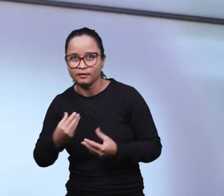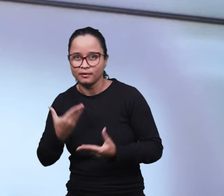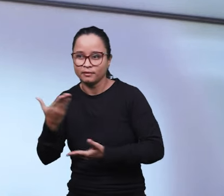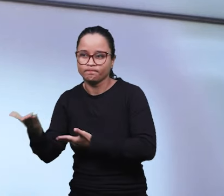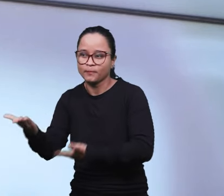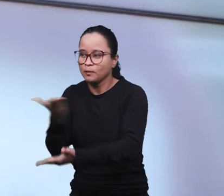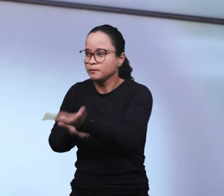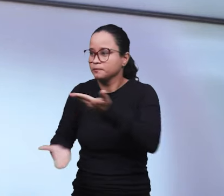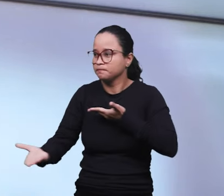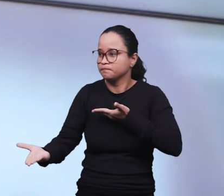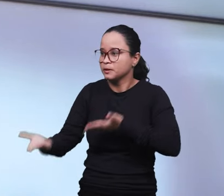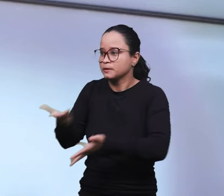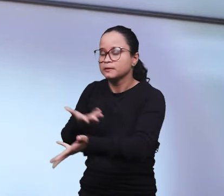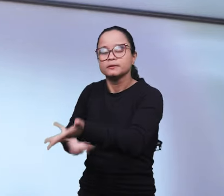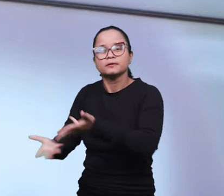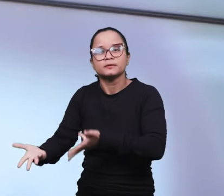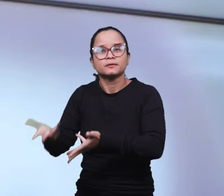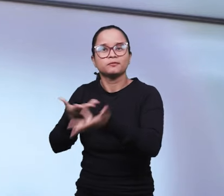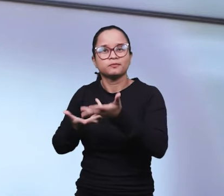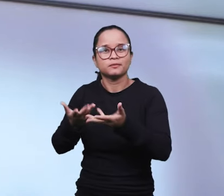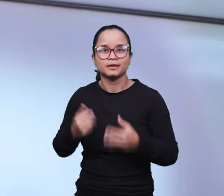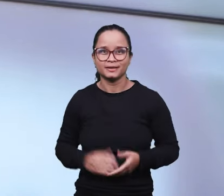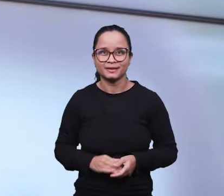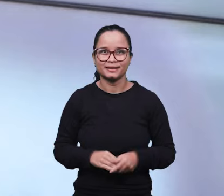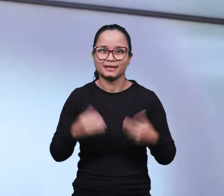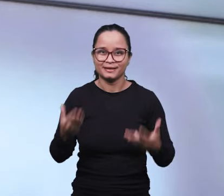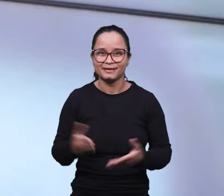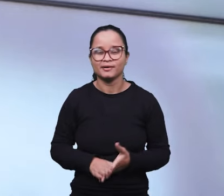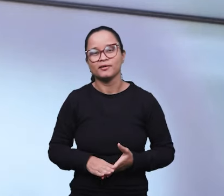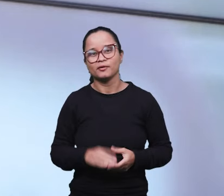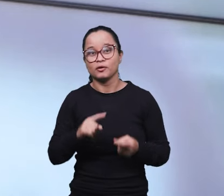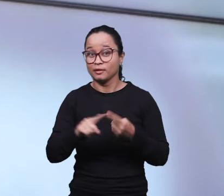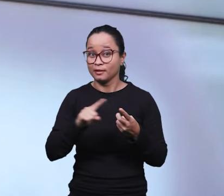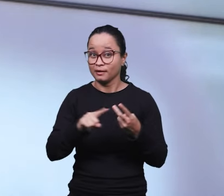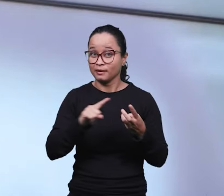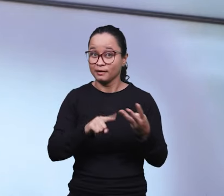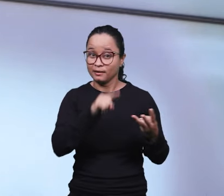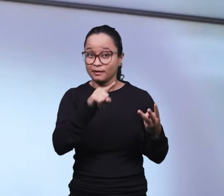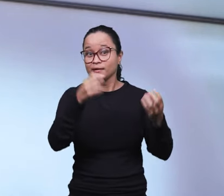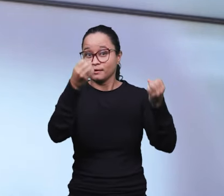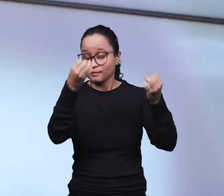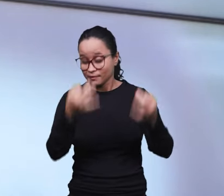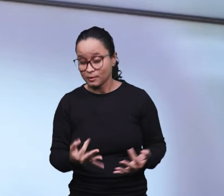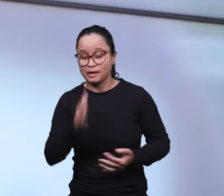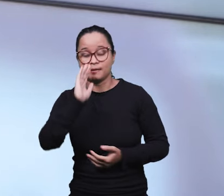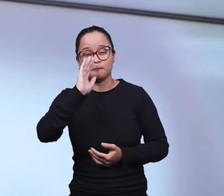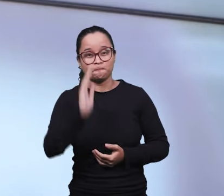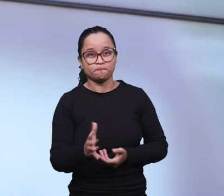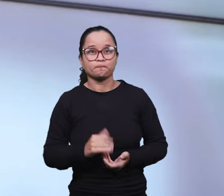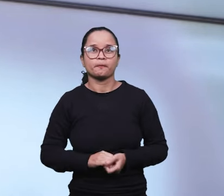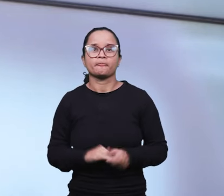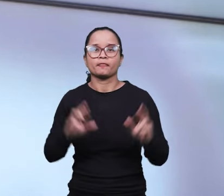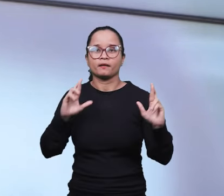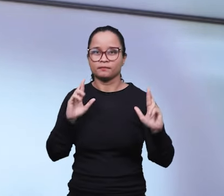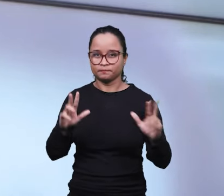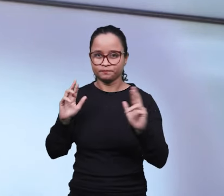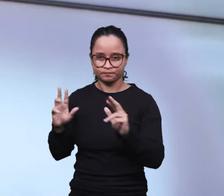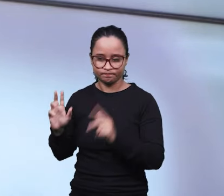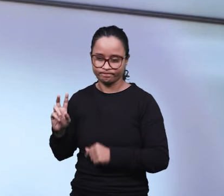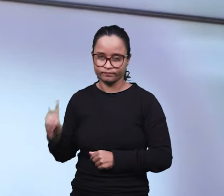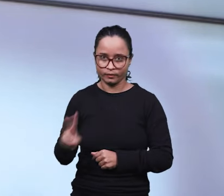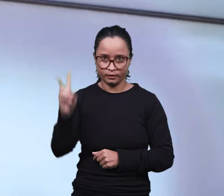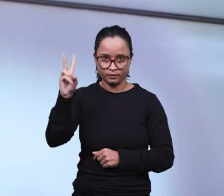deles Vitória aqui e também Carlos e Marlene já mencionaram os diferentes